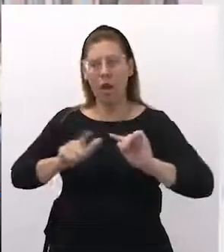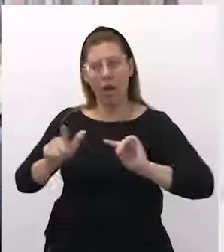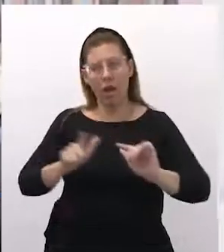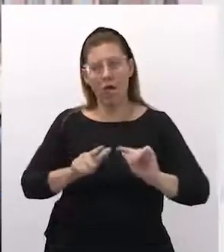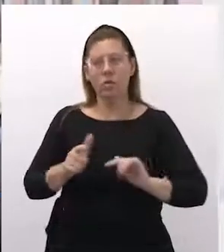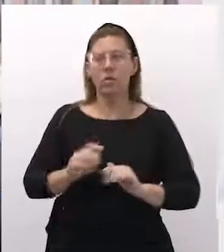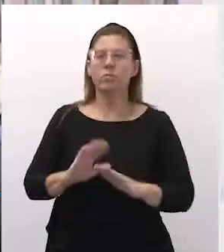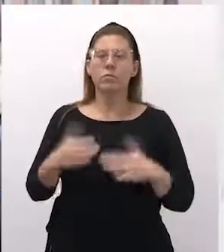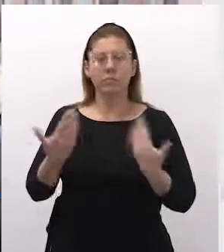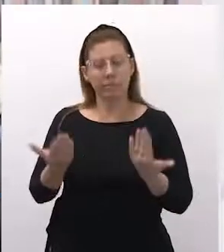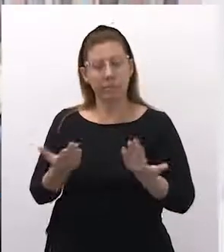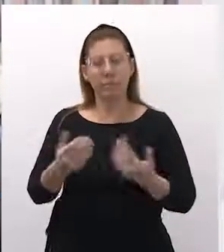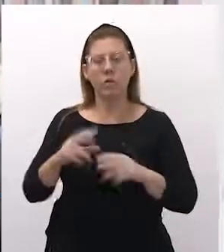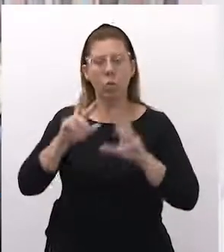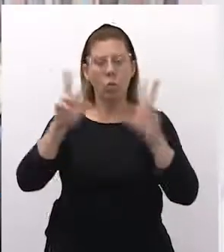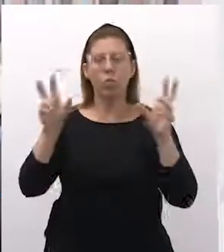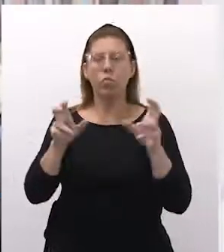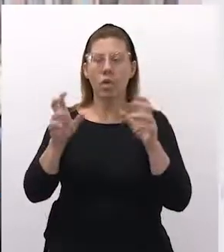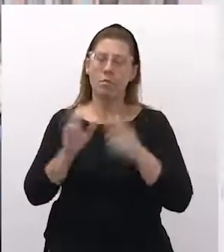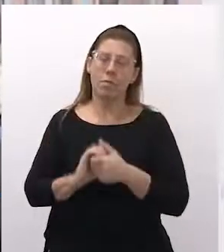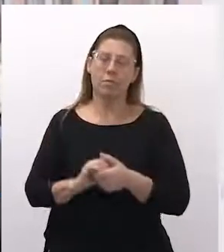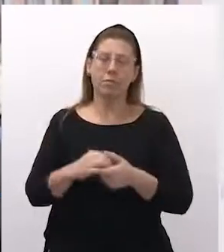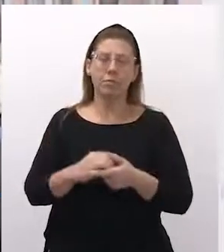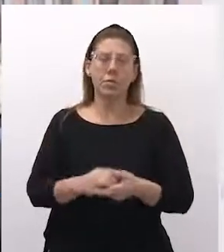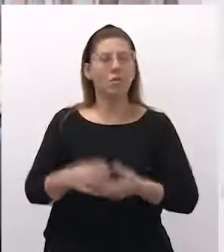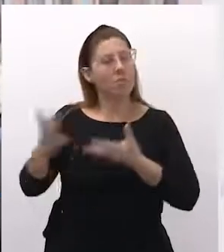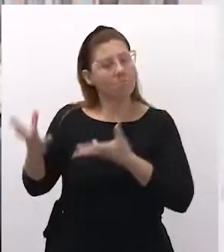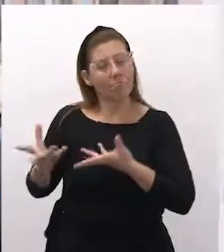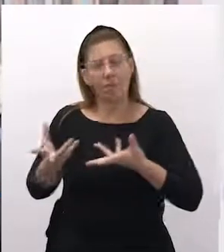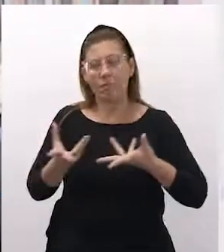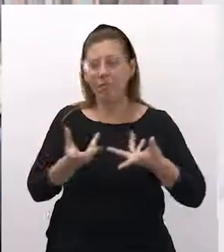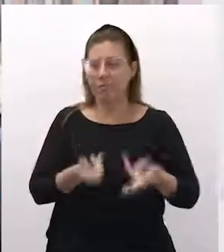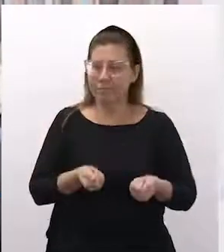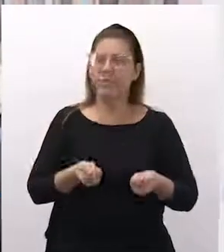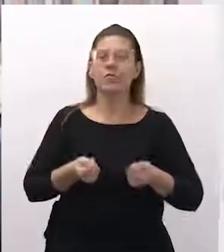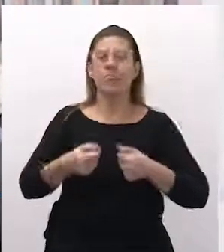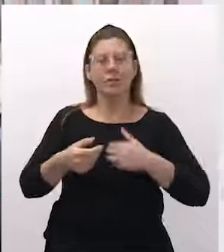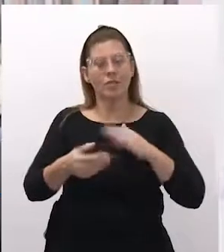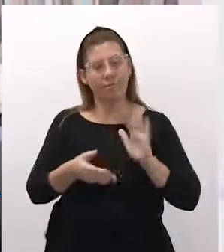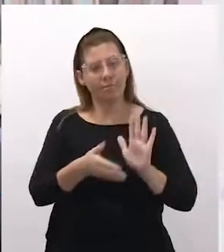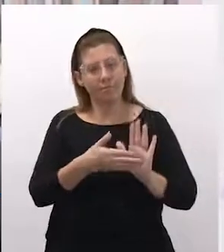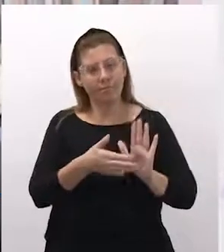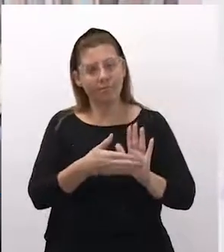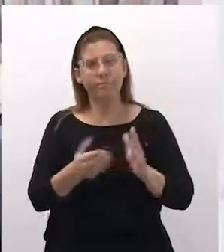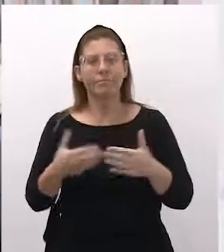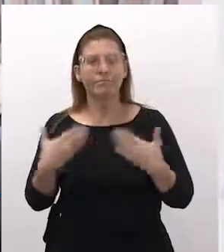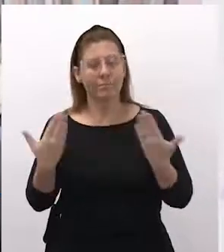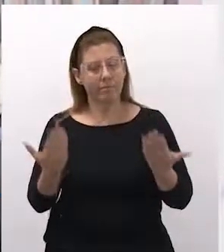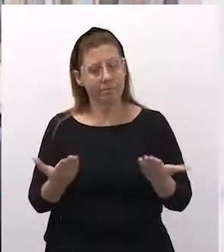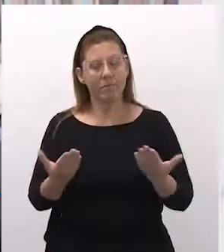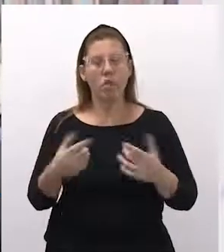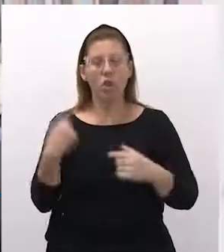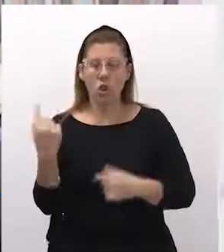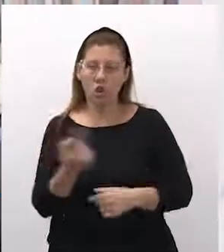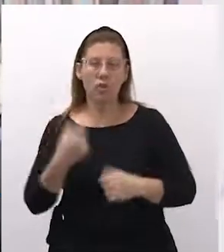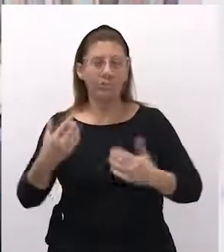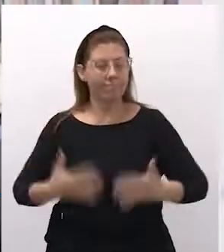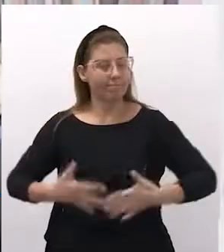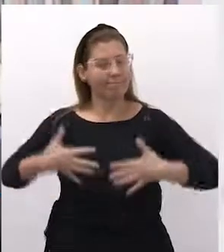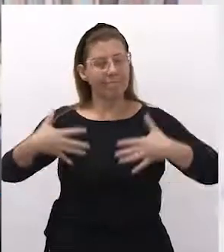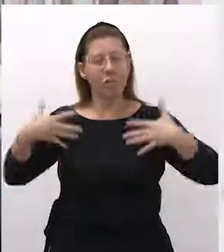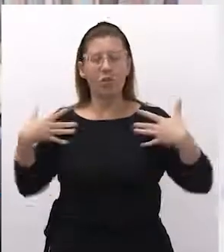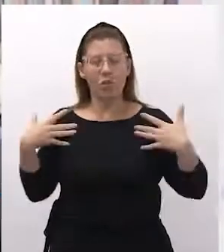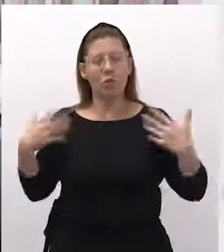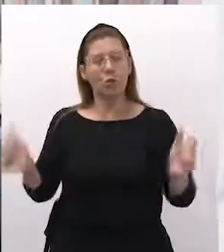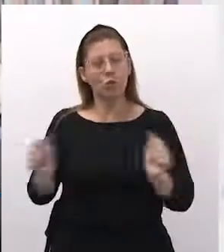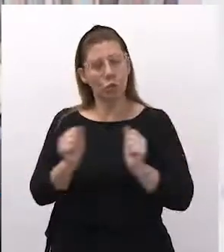como o nosso tema. Doutora Gabriela, seja muito, muito bem-vinda ao nosso programa, né, em nome da SEDUC. Estamos muito satisfeitos em tê-la